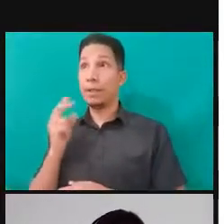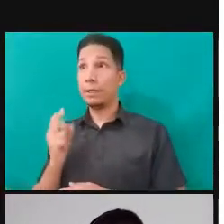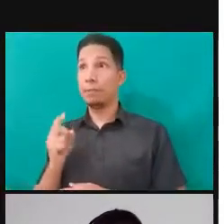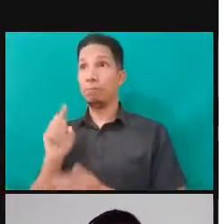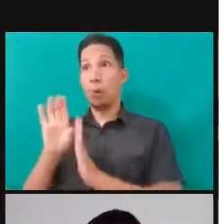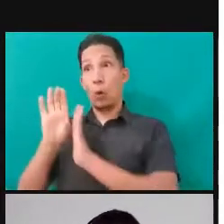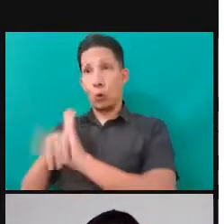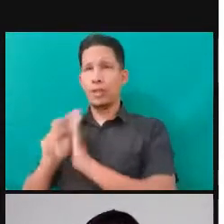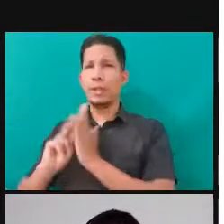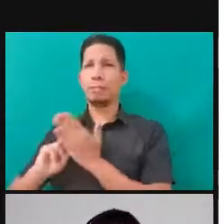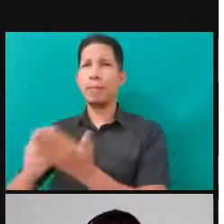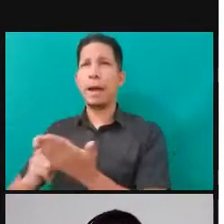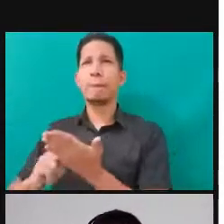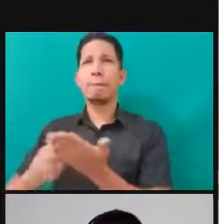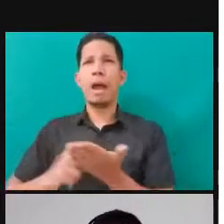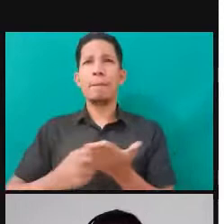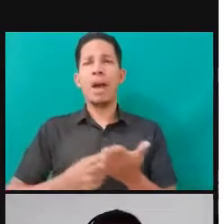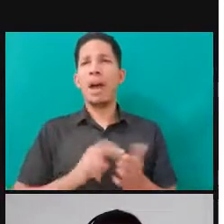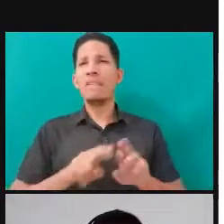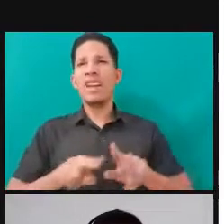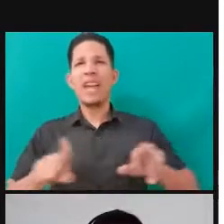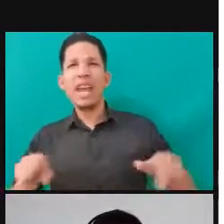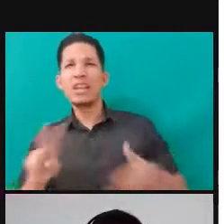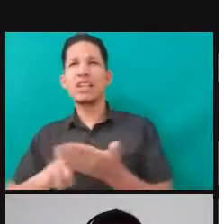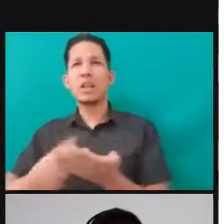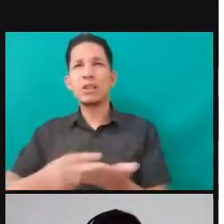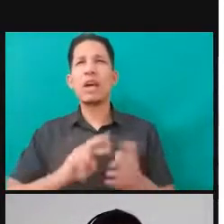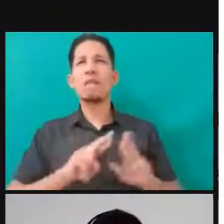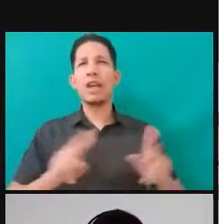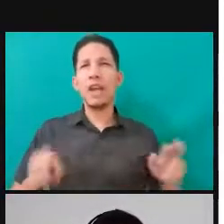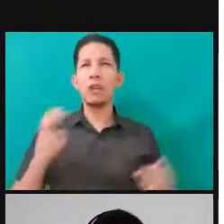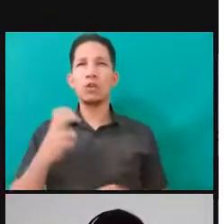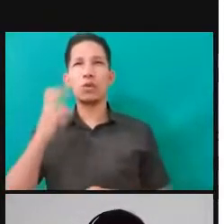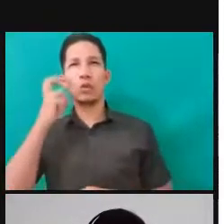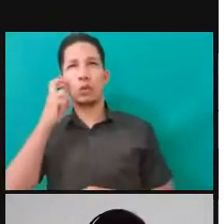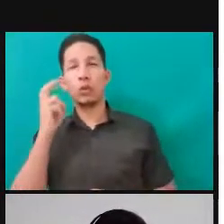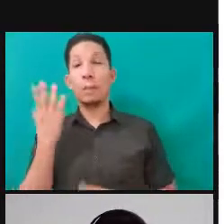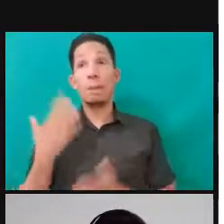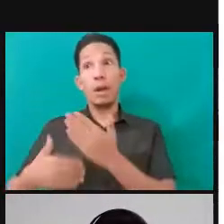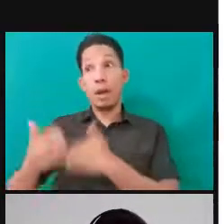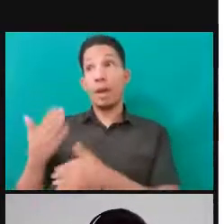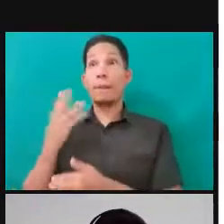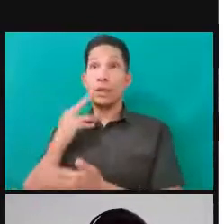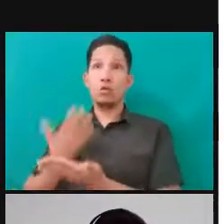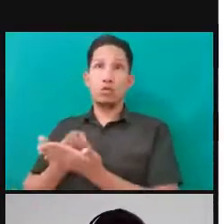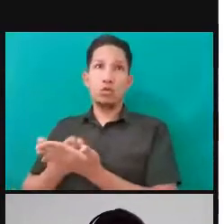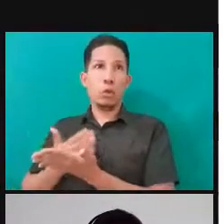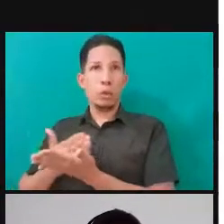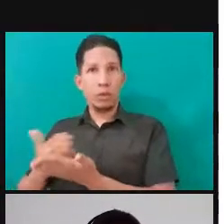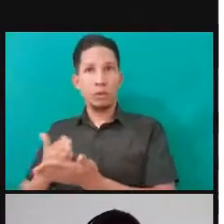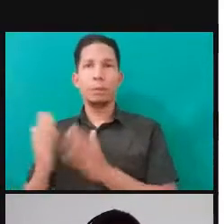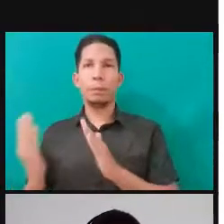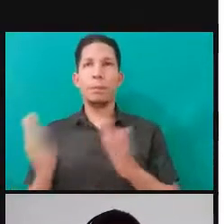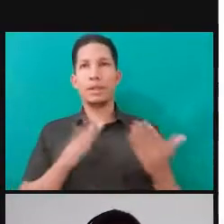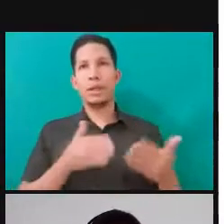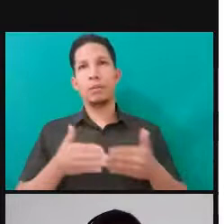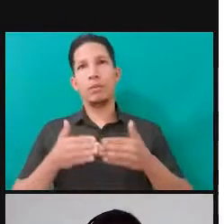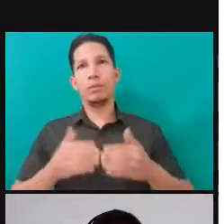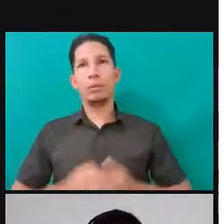culturas a partir desses primeiros estudos de Bakhtin. Pode passar, por favor.